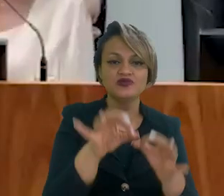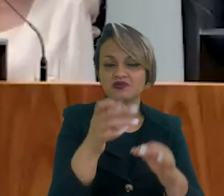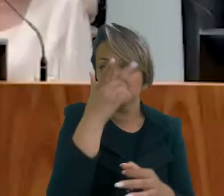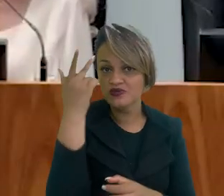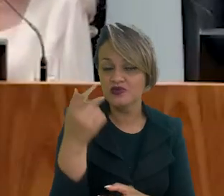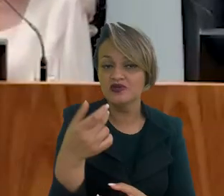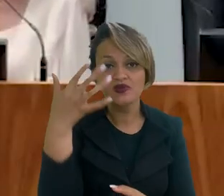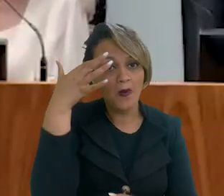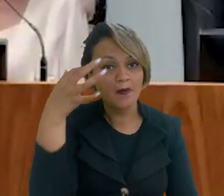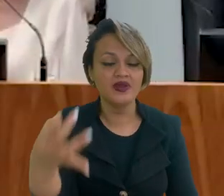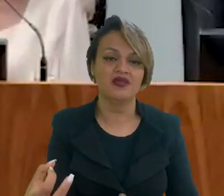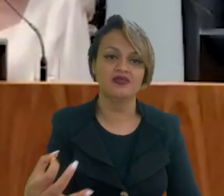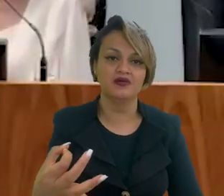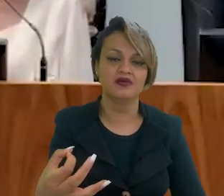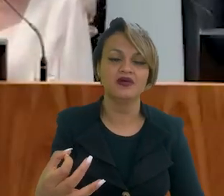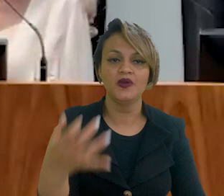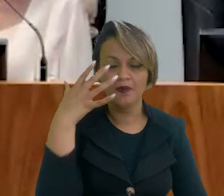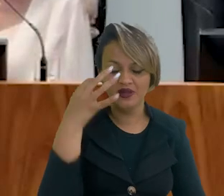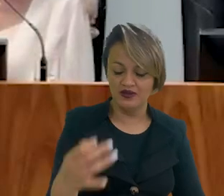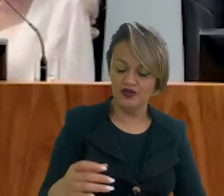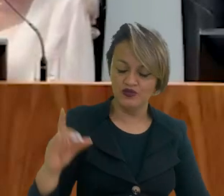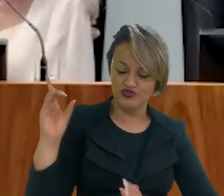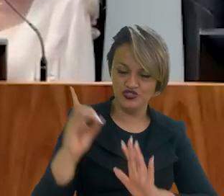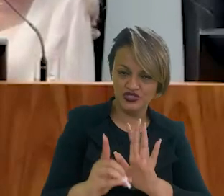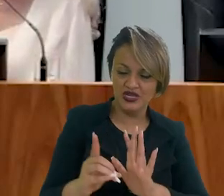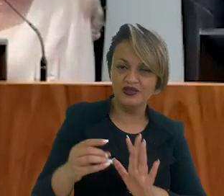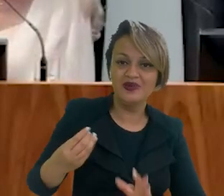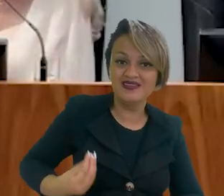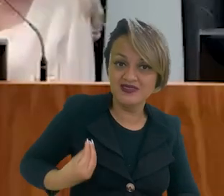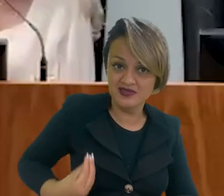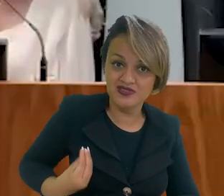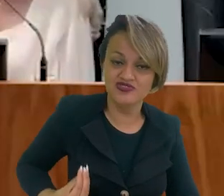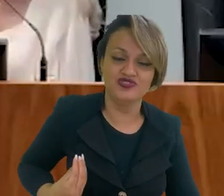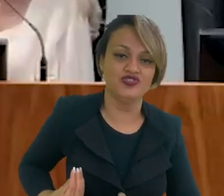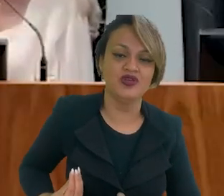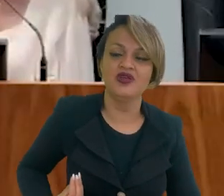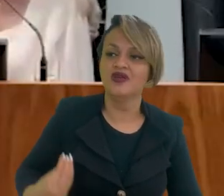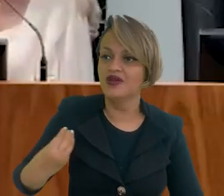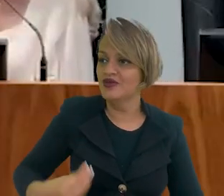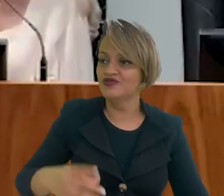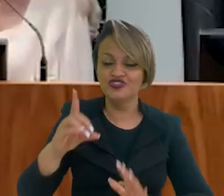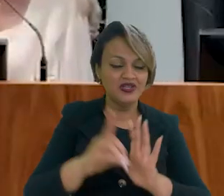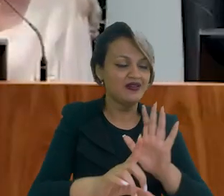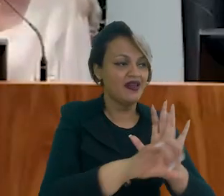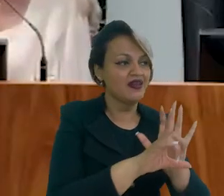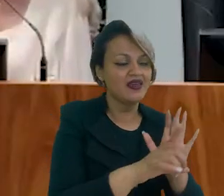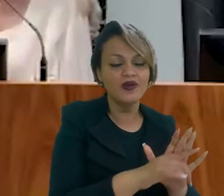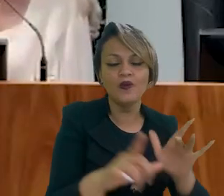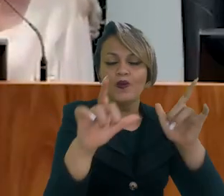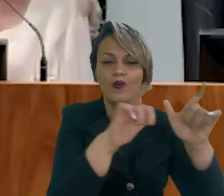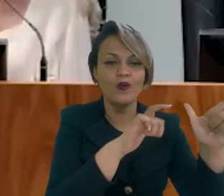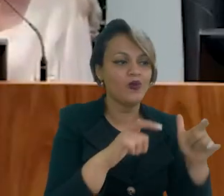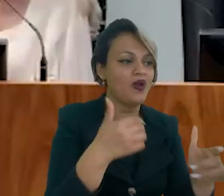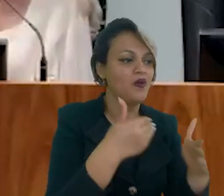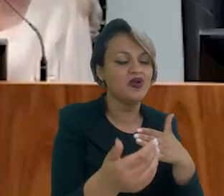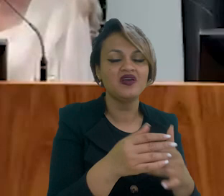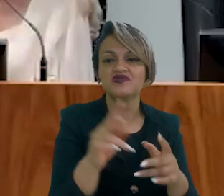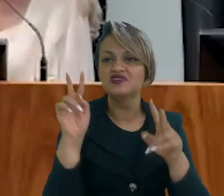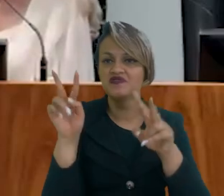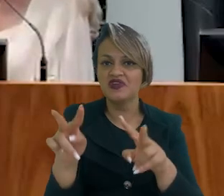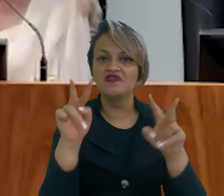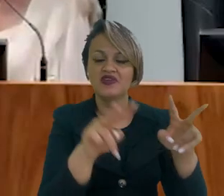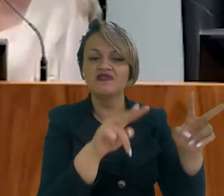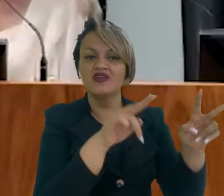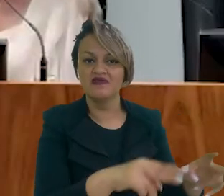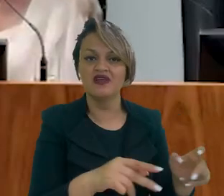nós advogados é levar consciência jurídica as pessoas o direito é onipresente o